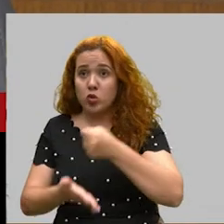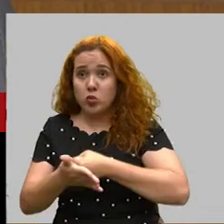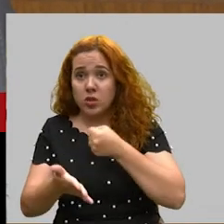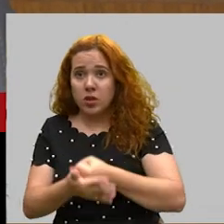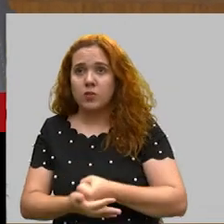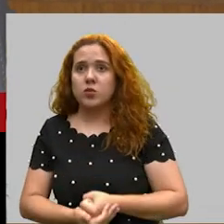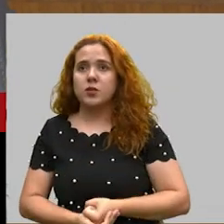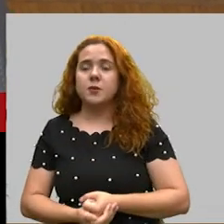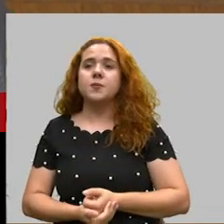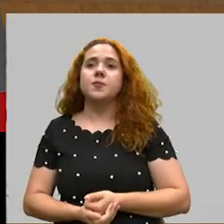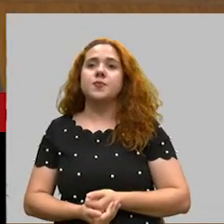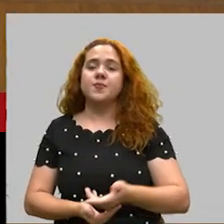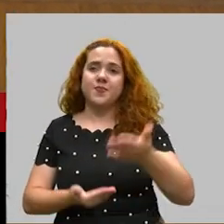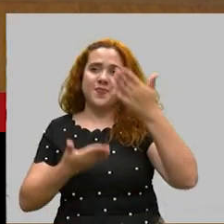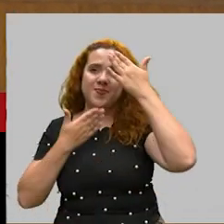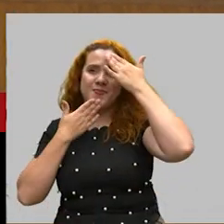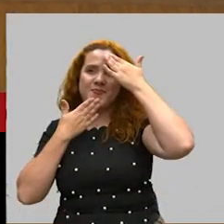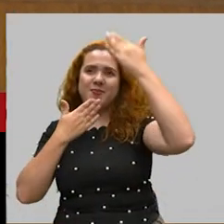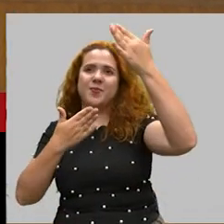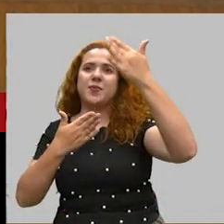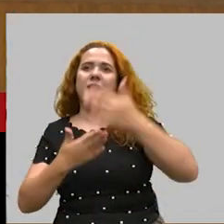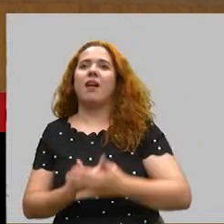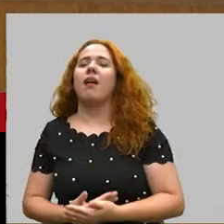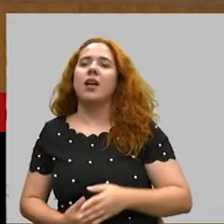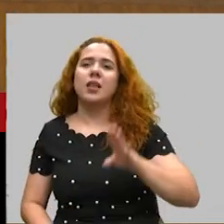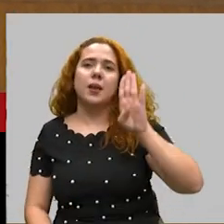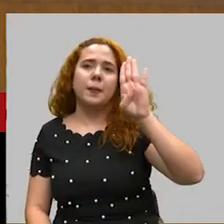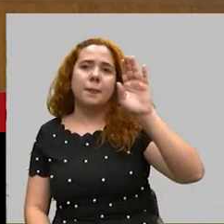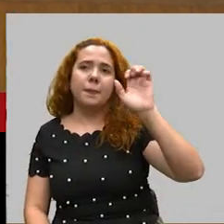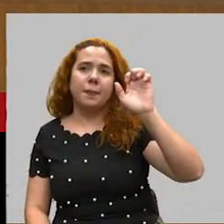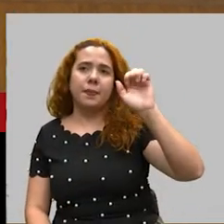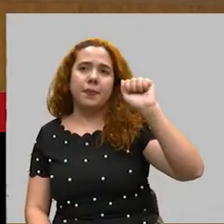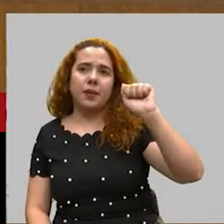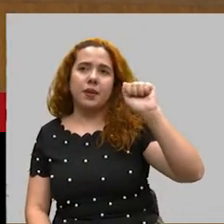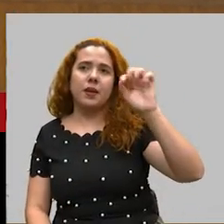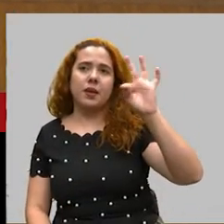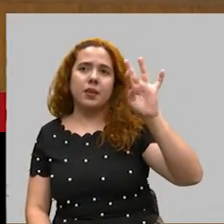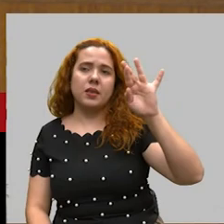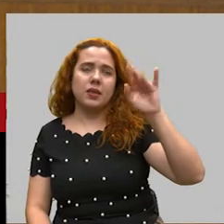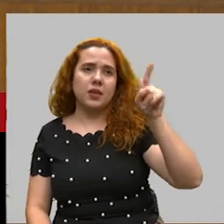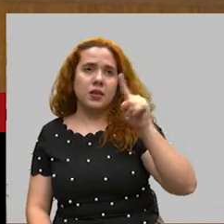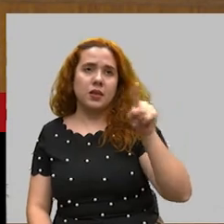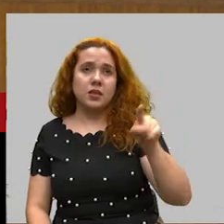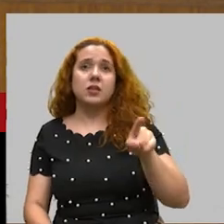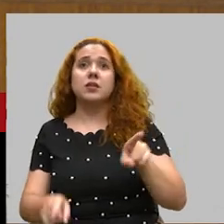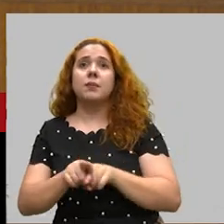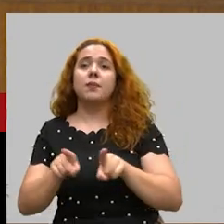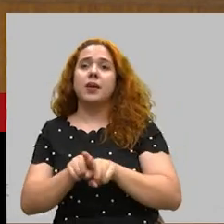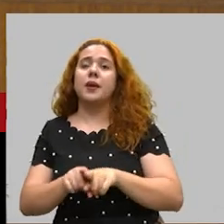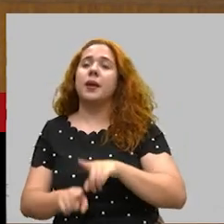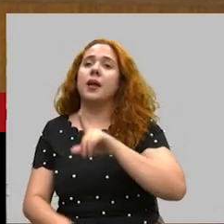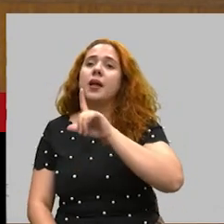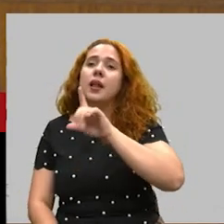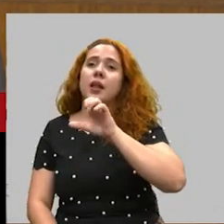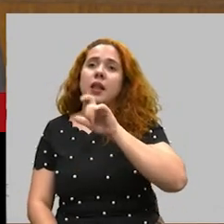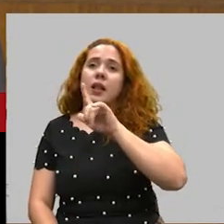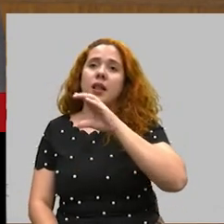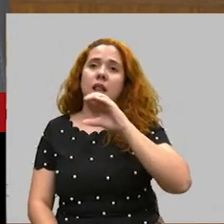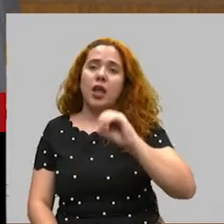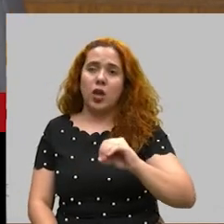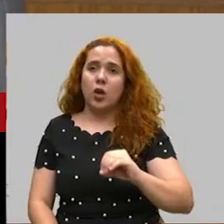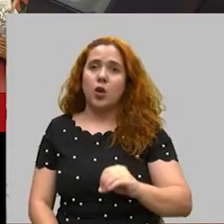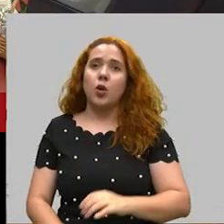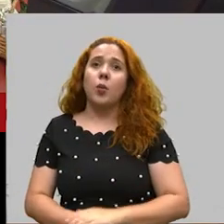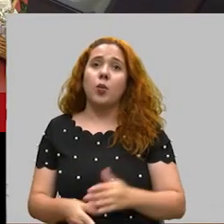aqui muito obrigada muita Muito obrigado Leleco por chamar essa